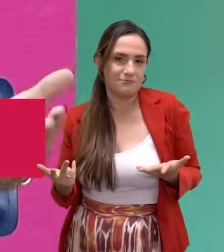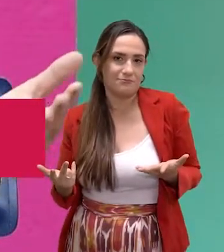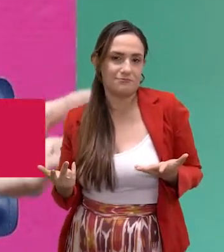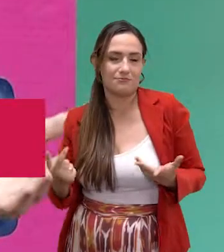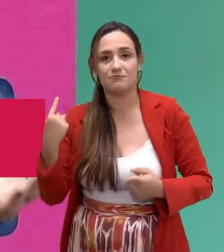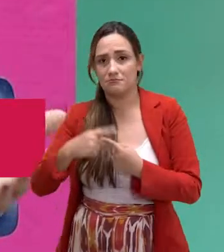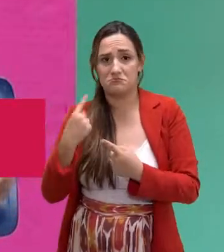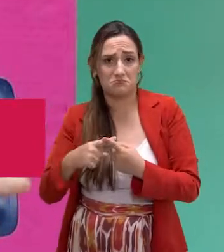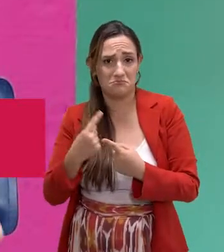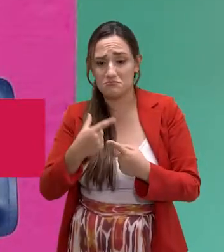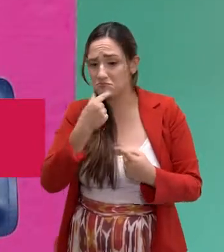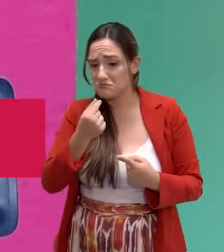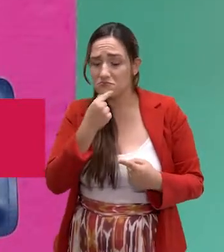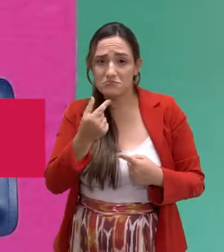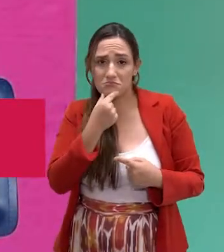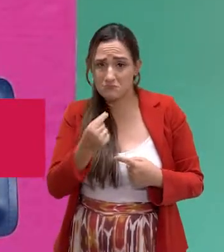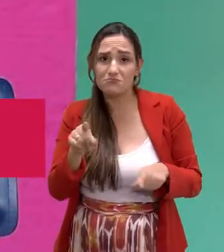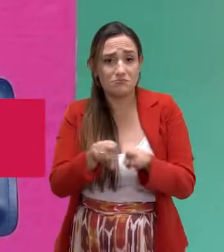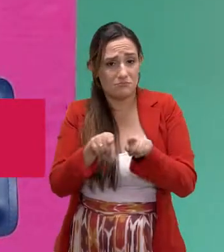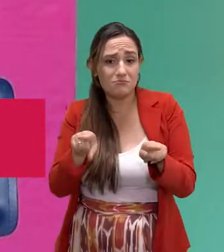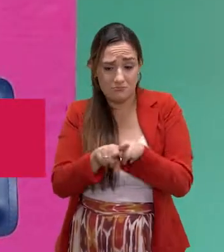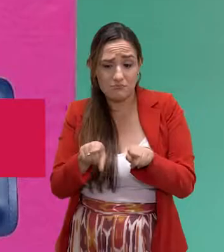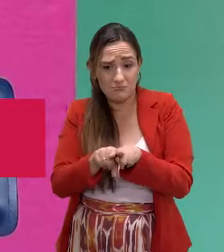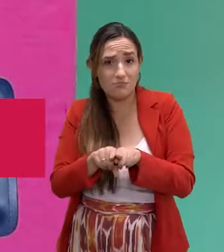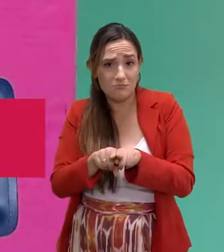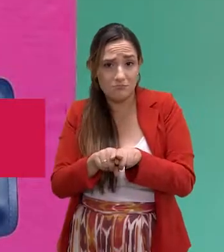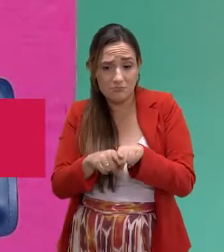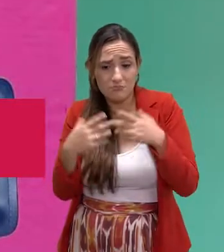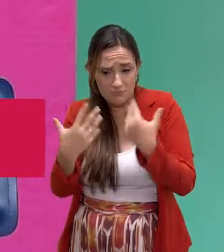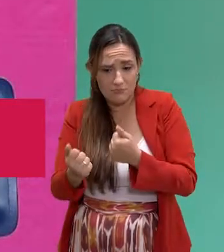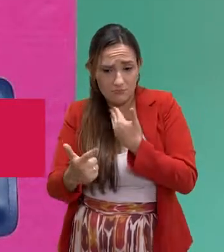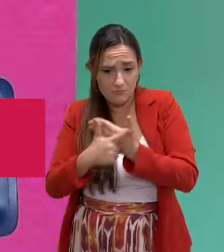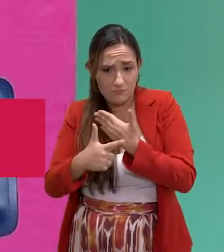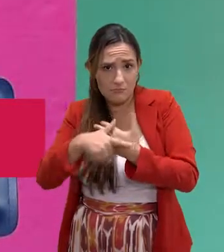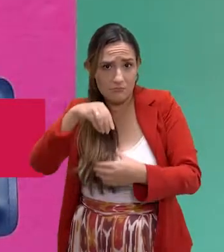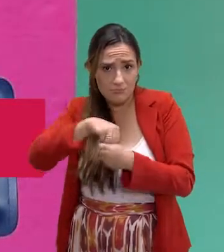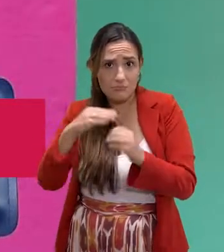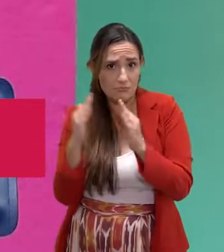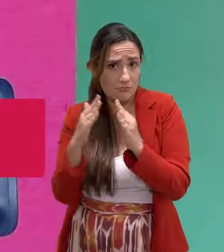homens também, hoje em dia, né, têm dividido o papel conosco também dentro dos lares.